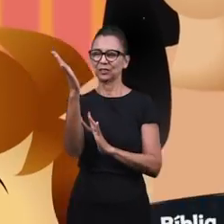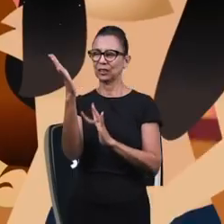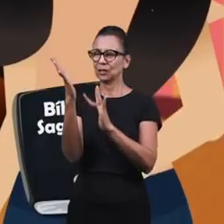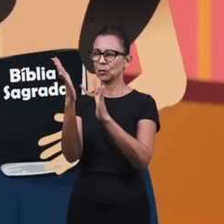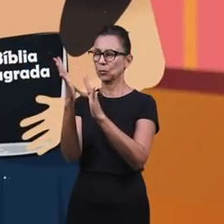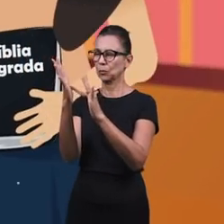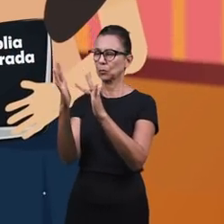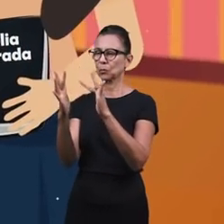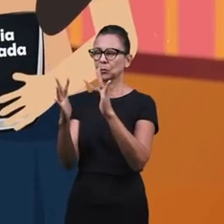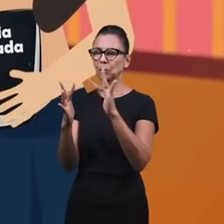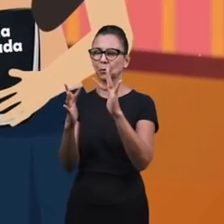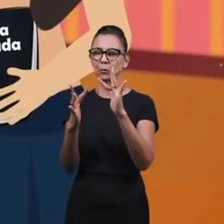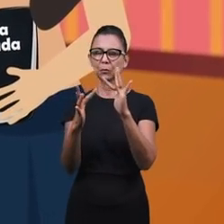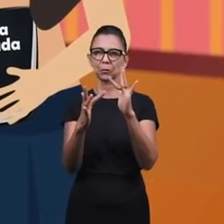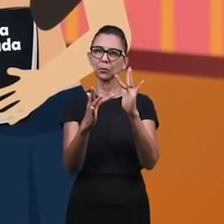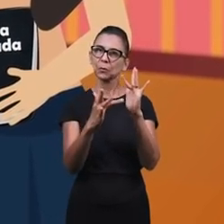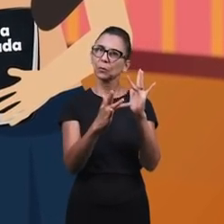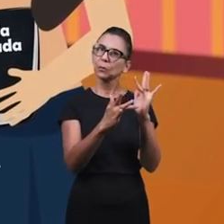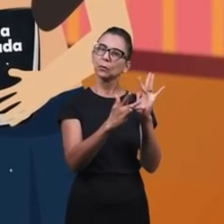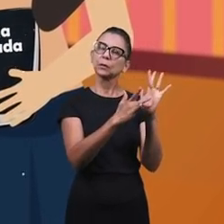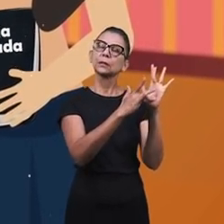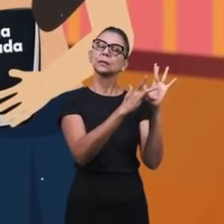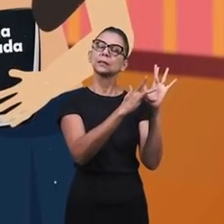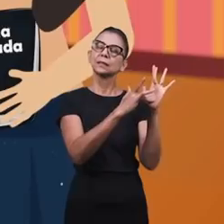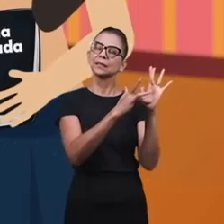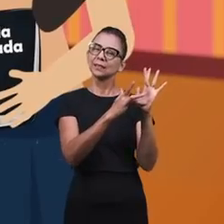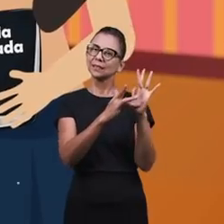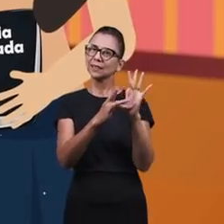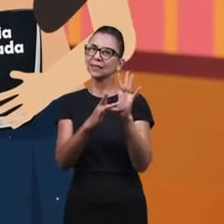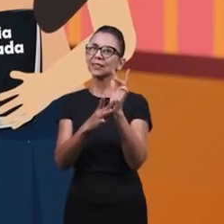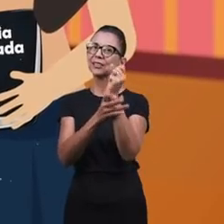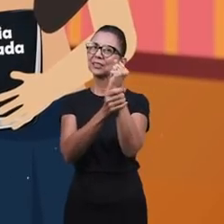É Teu sangue, meu Senhor Jesus,